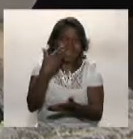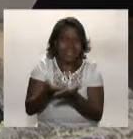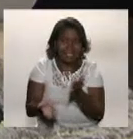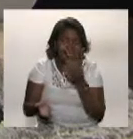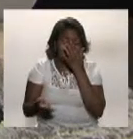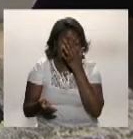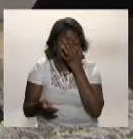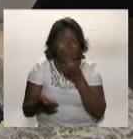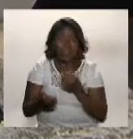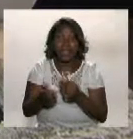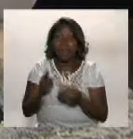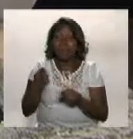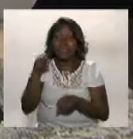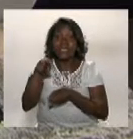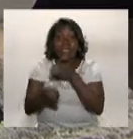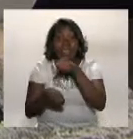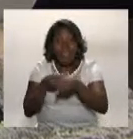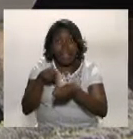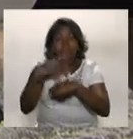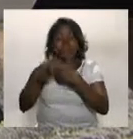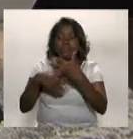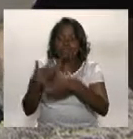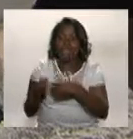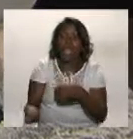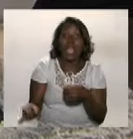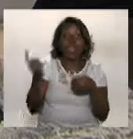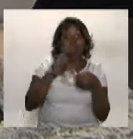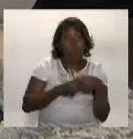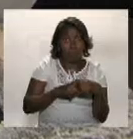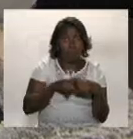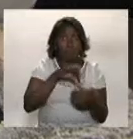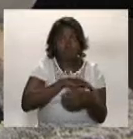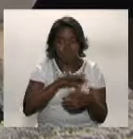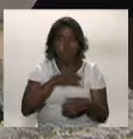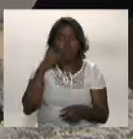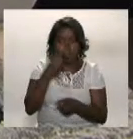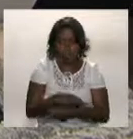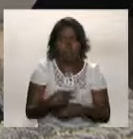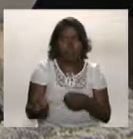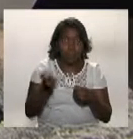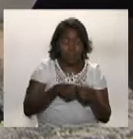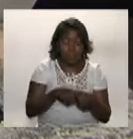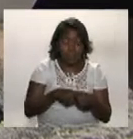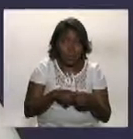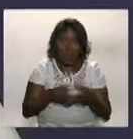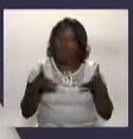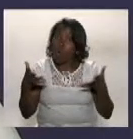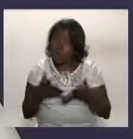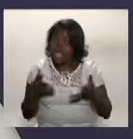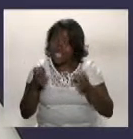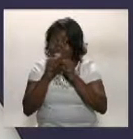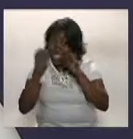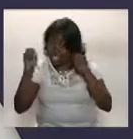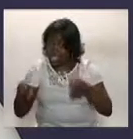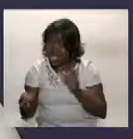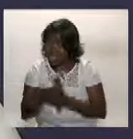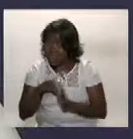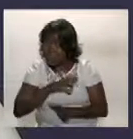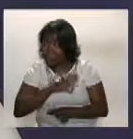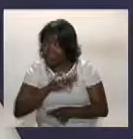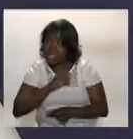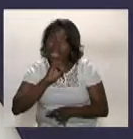construção da própria lei, né? Quer dizer, foram eles que eram vítimas e com a experiência deles que nos trouxeram um